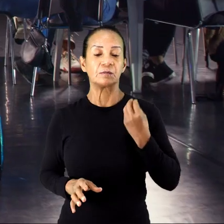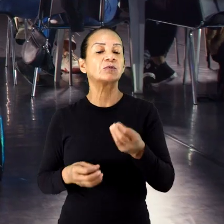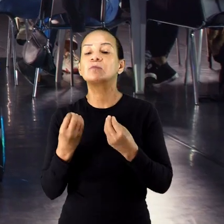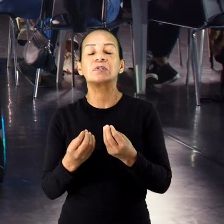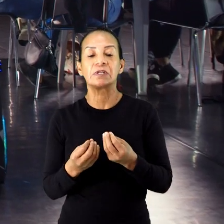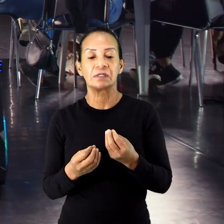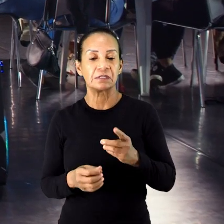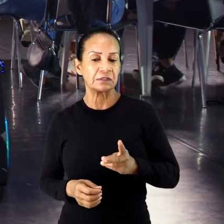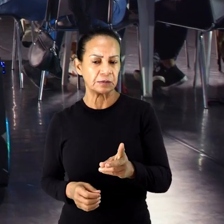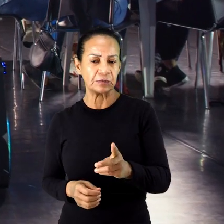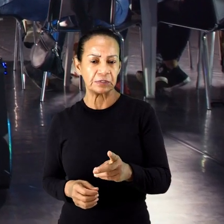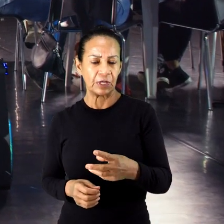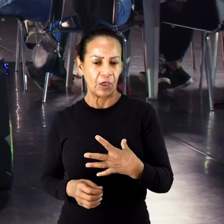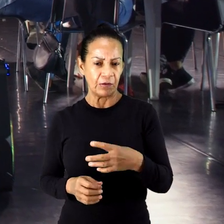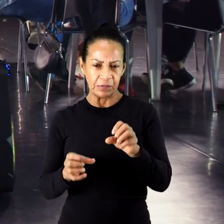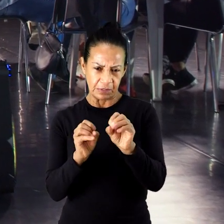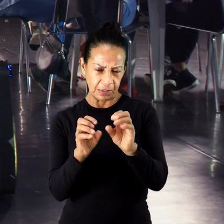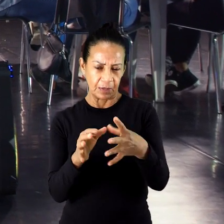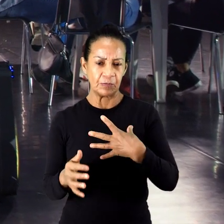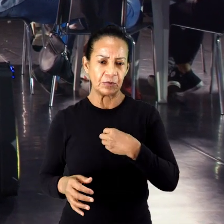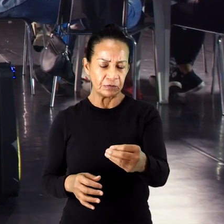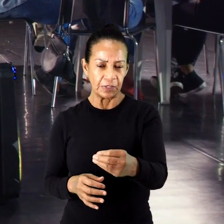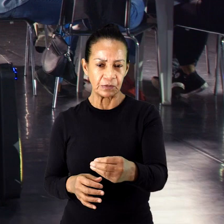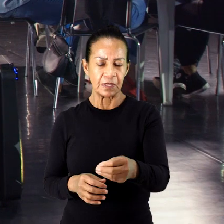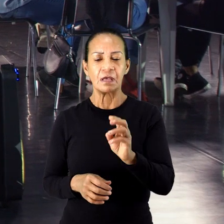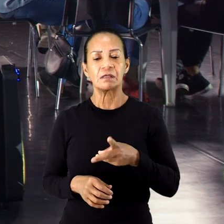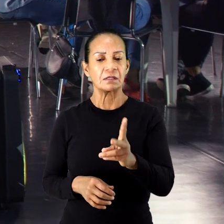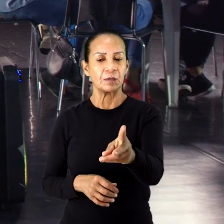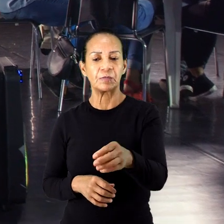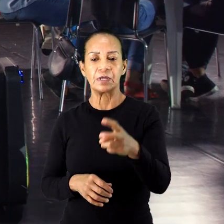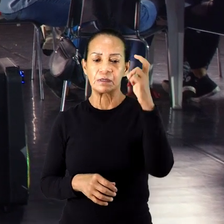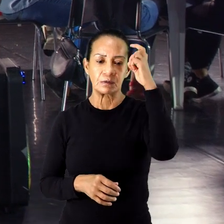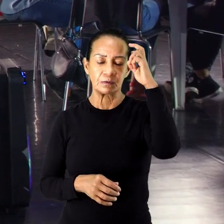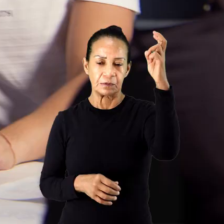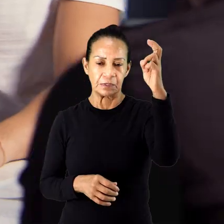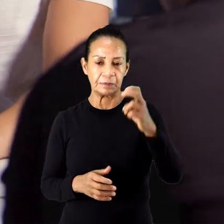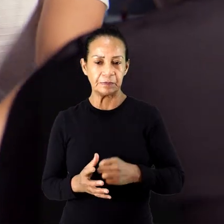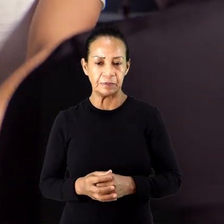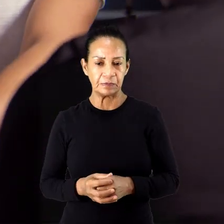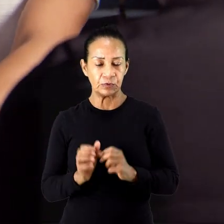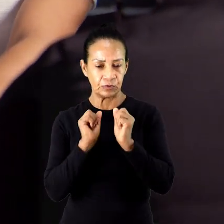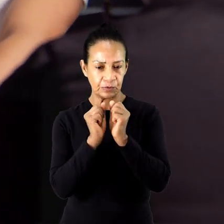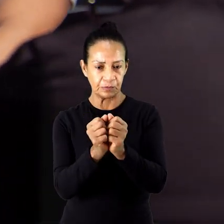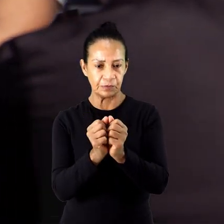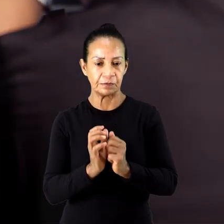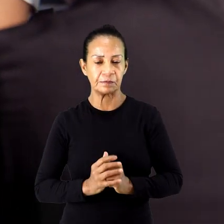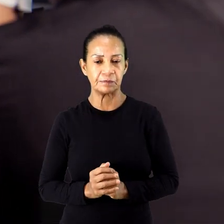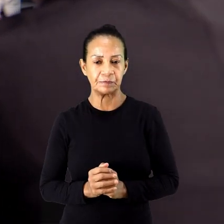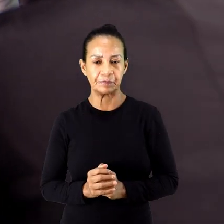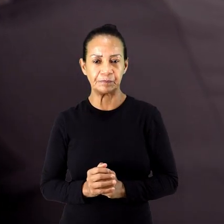vive. Sempre coloquei à frente dos meus filhos a prioridade estar com a cultura.